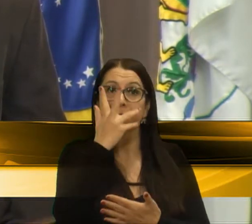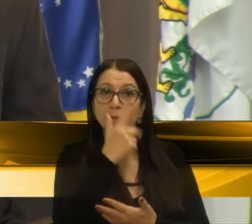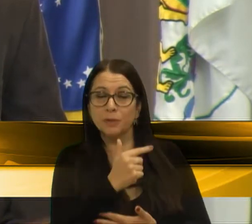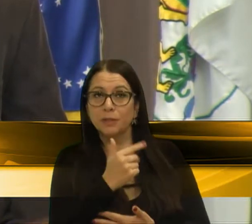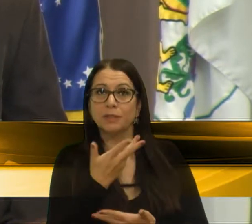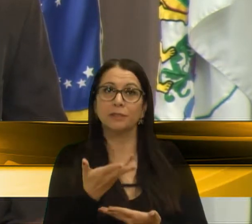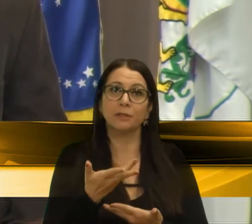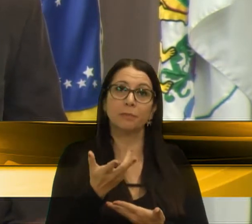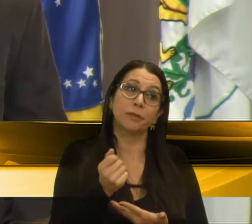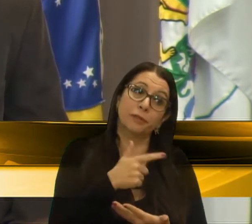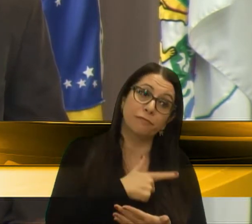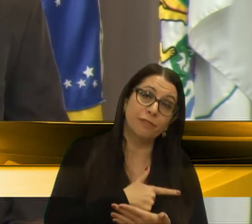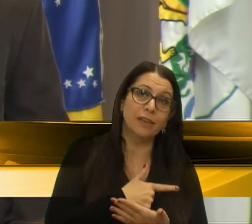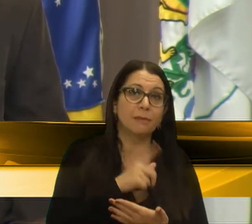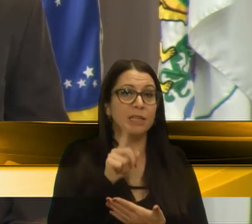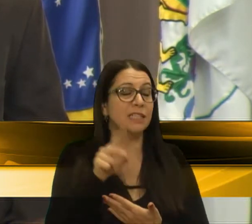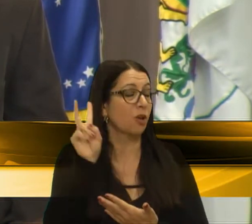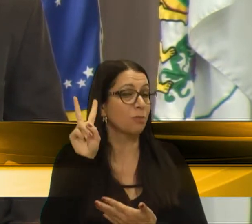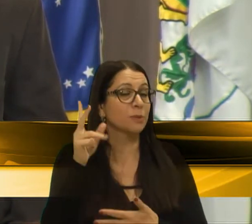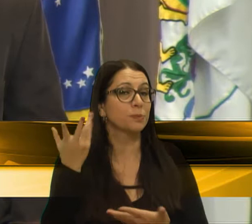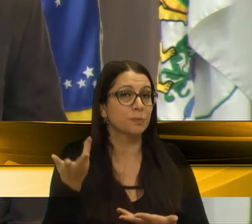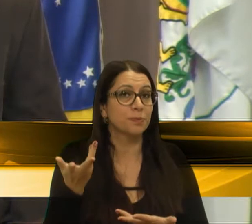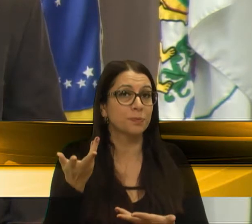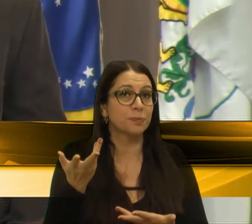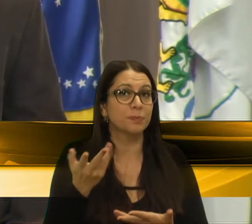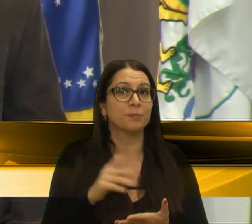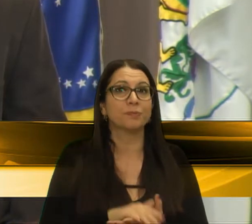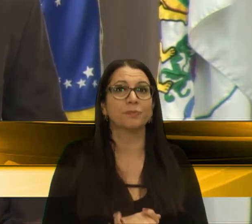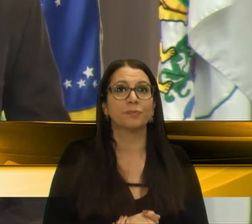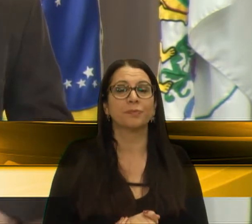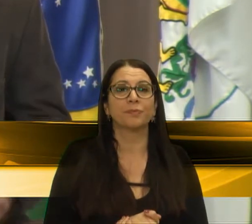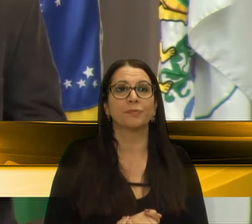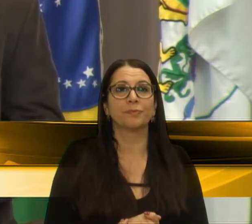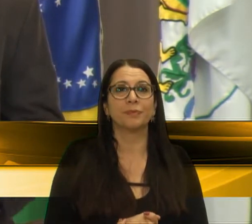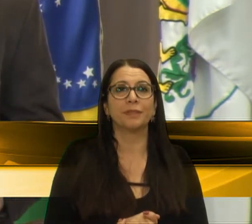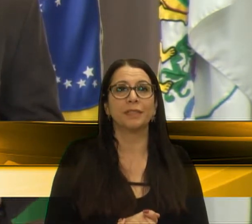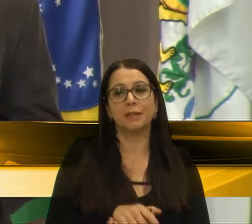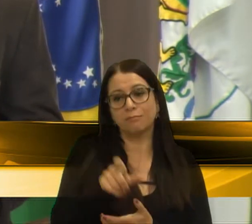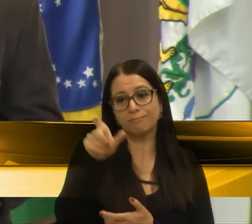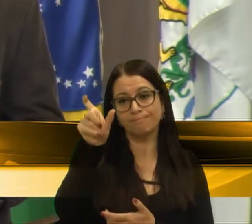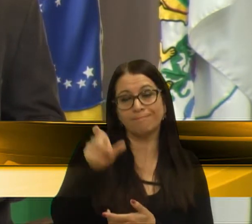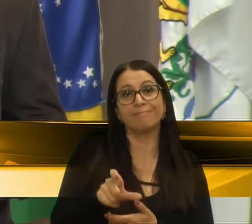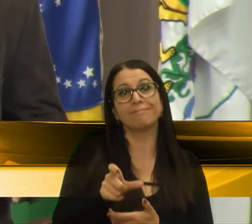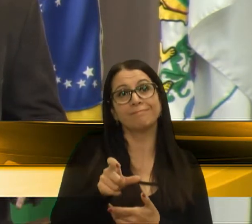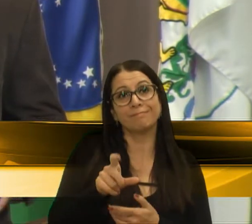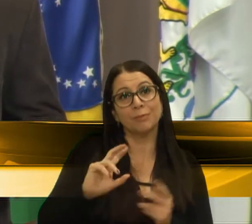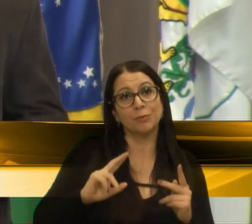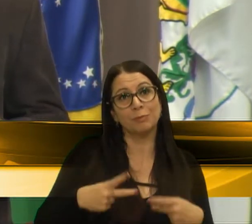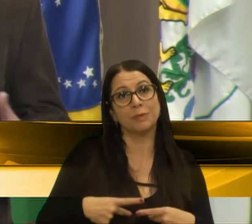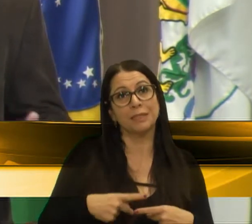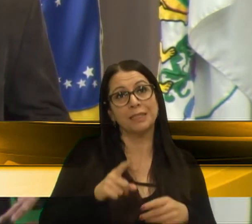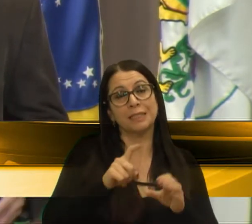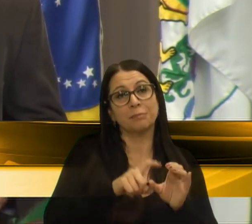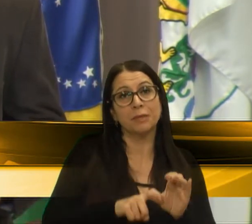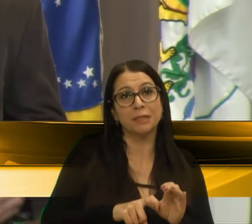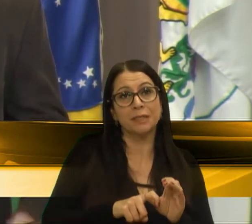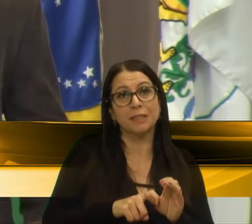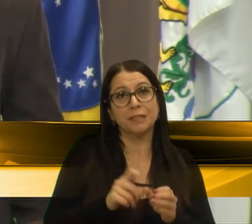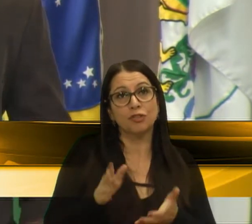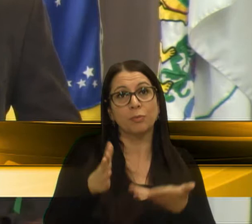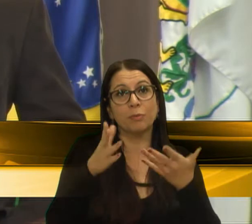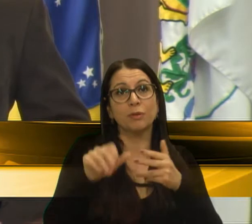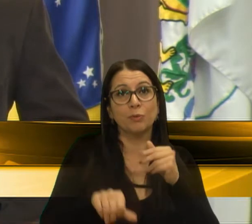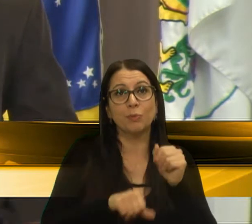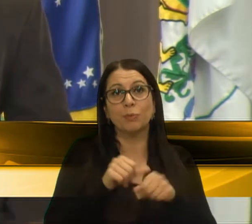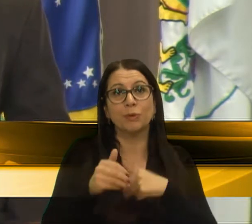pode ser feia, mas é uma história, né? Então, é um serzinho ali que dependendo do estímulo, ele pode se